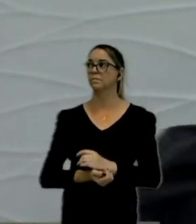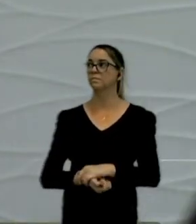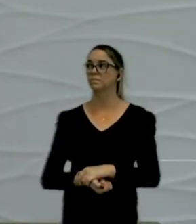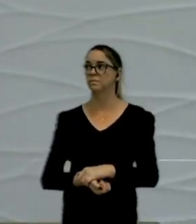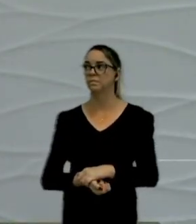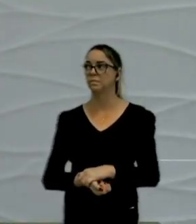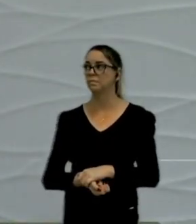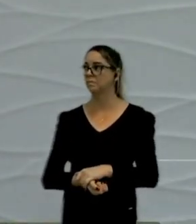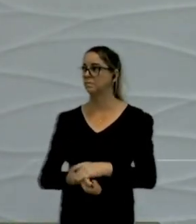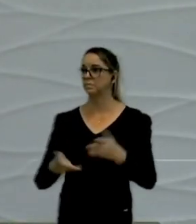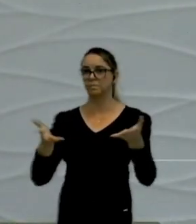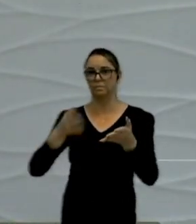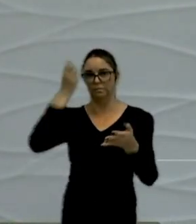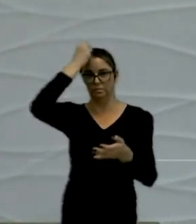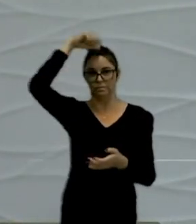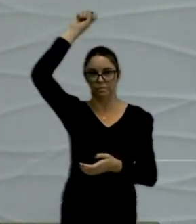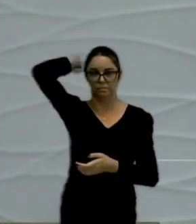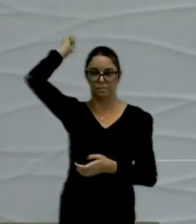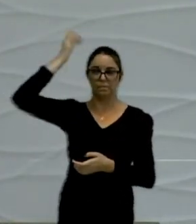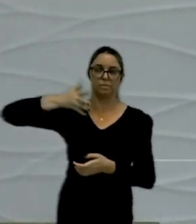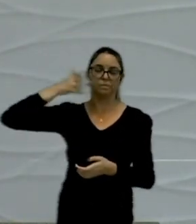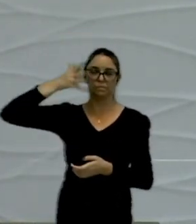Discutindo o vereador Cid Clay.